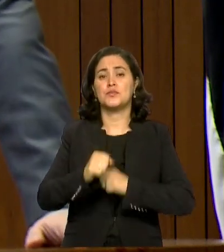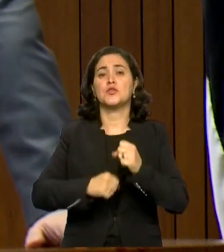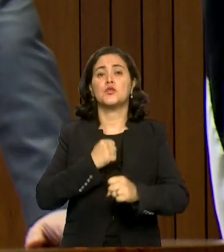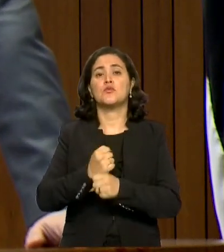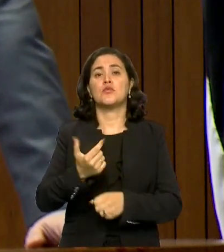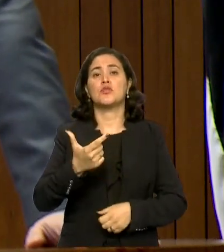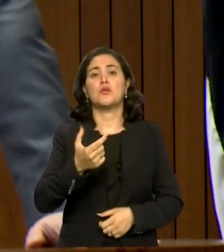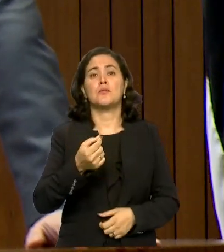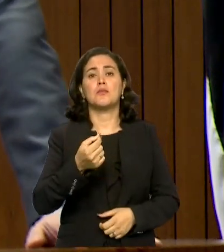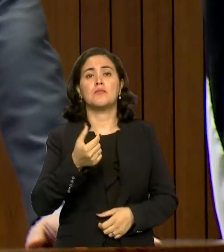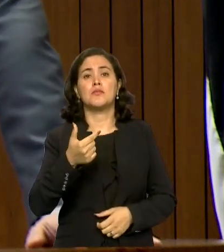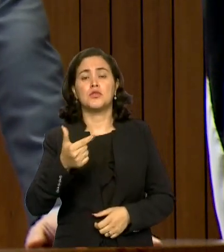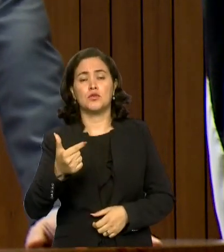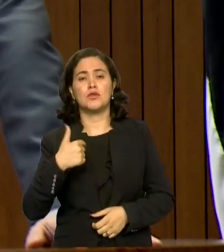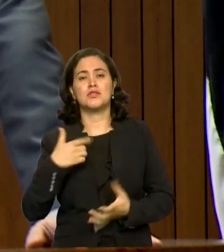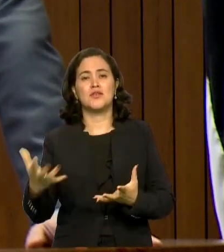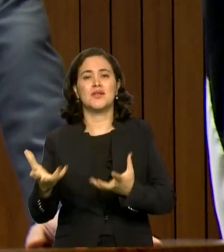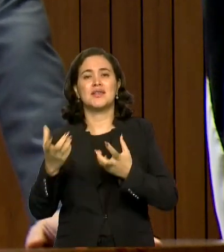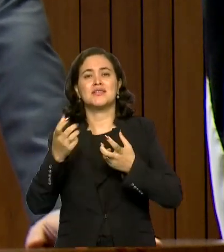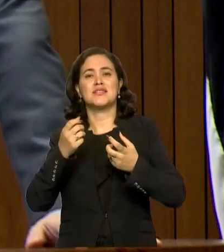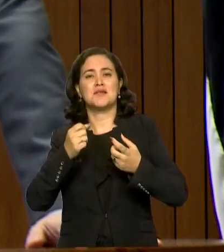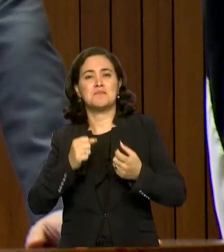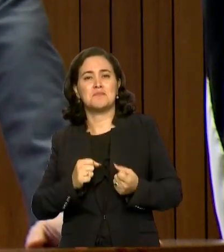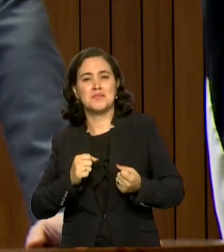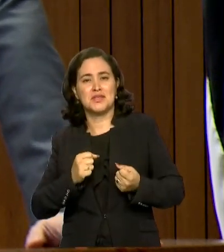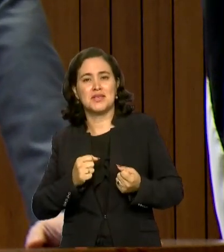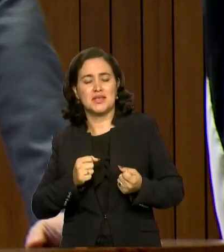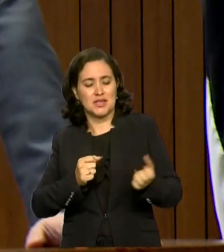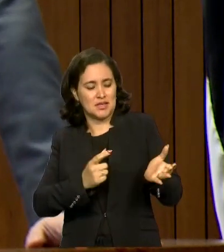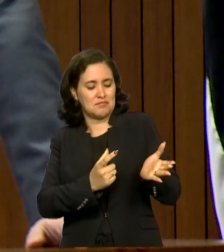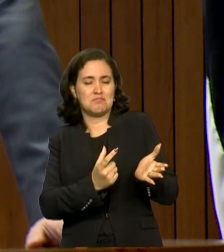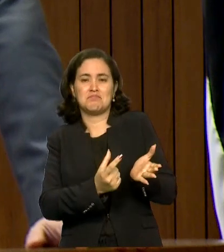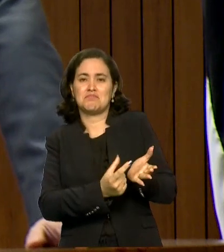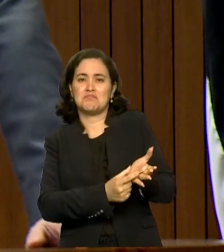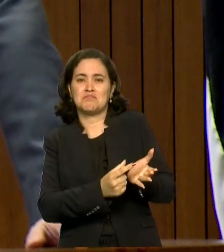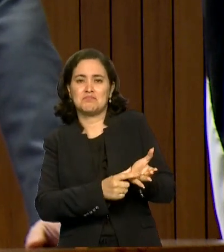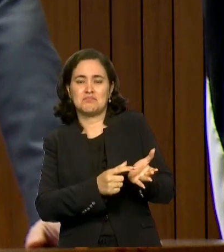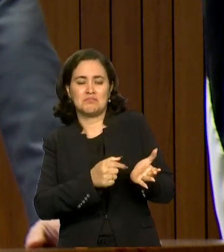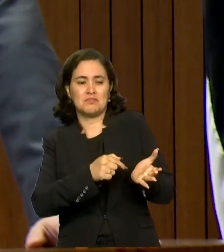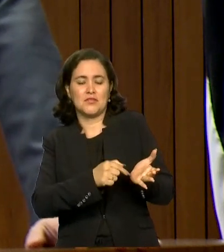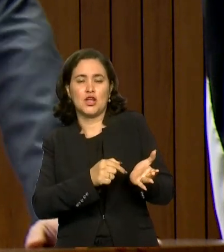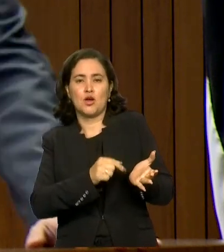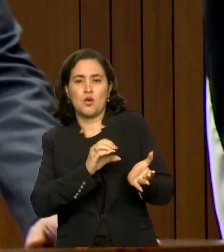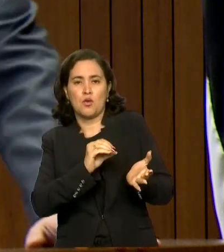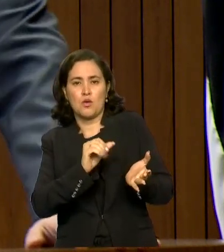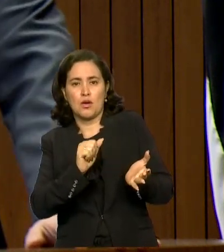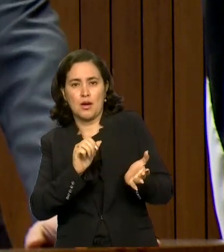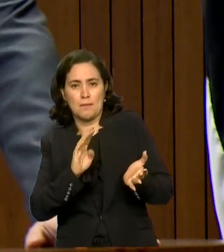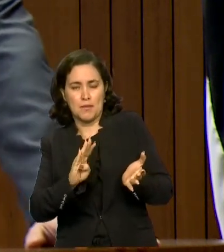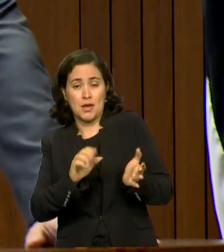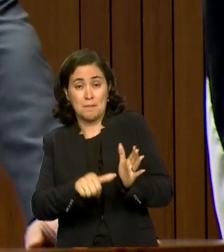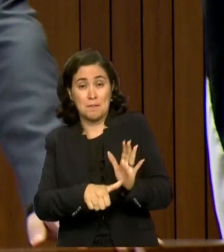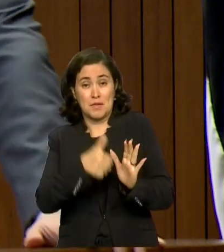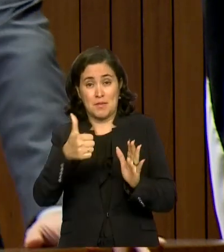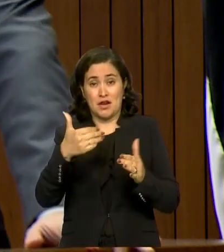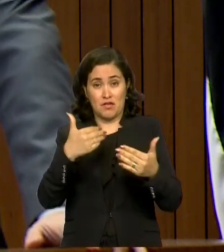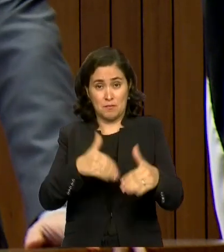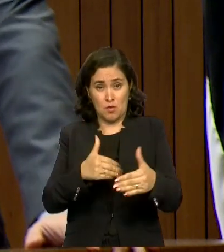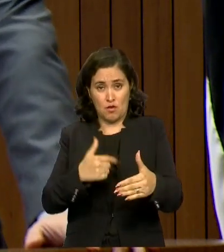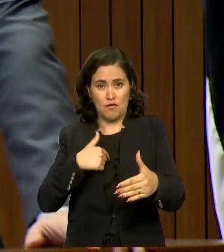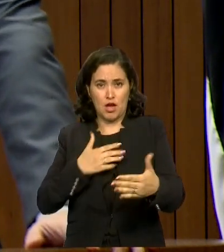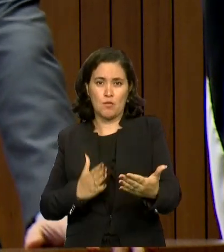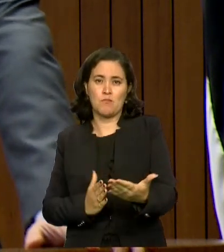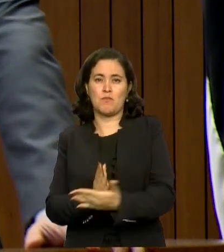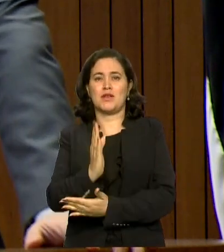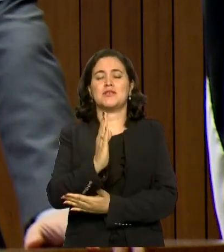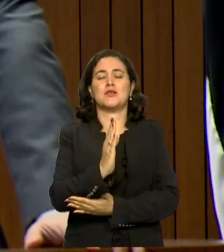carteira da minha inscrição na OAB, a primeira prova que fiz, consegui a aprovação e passei a exercer a profissão